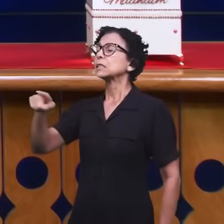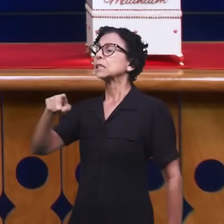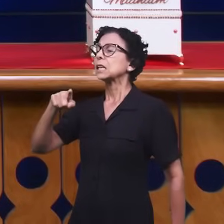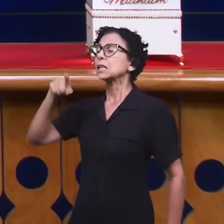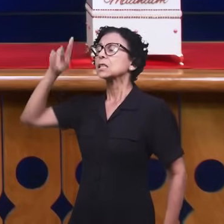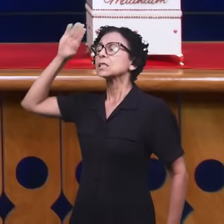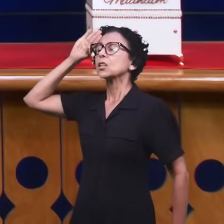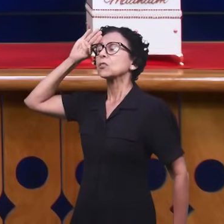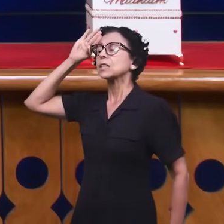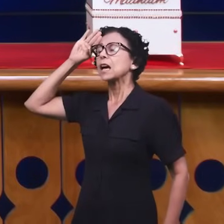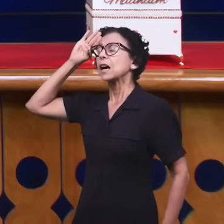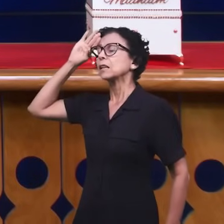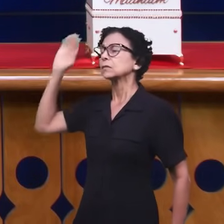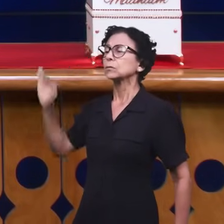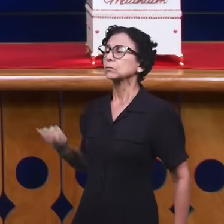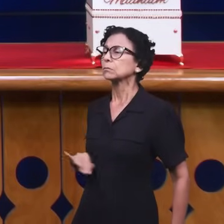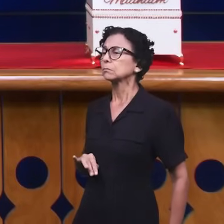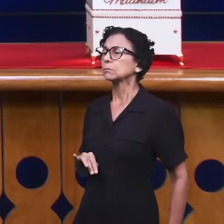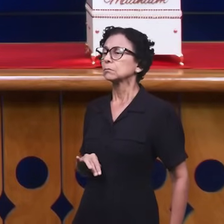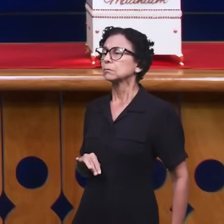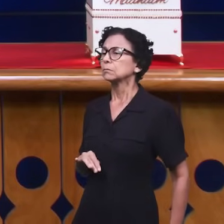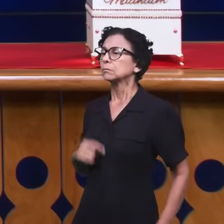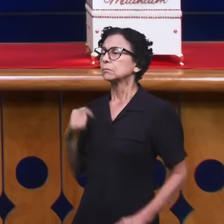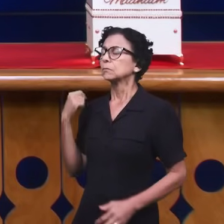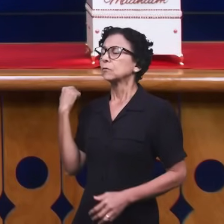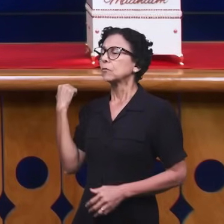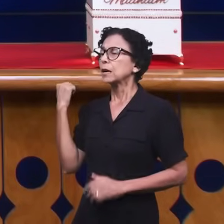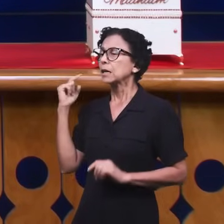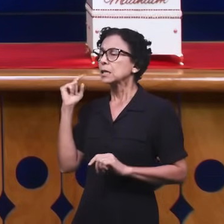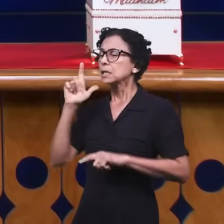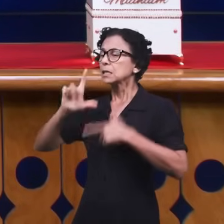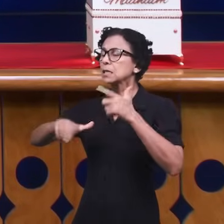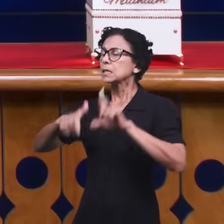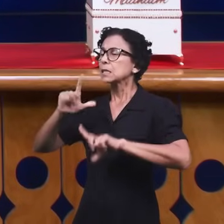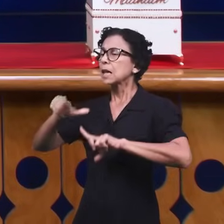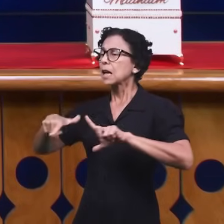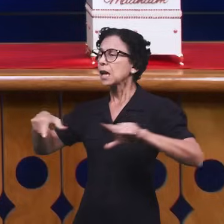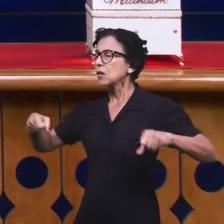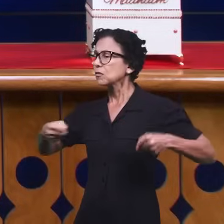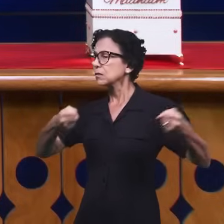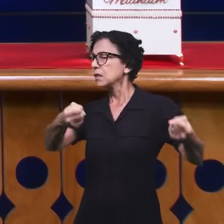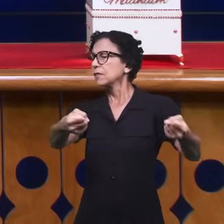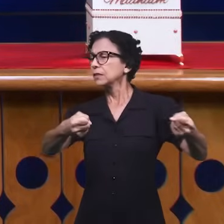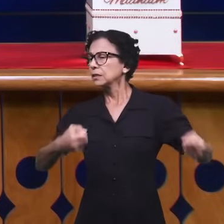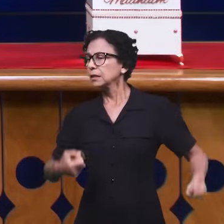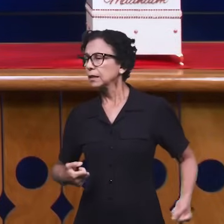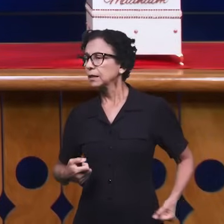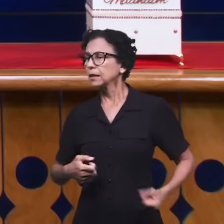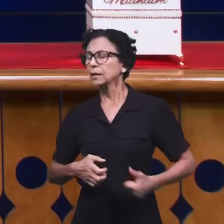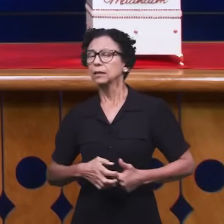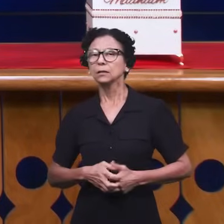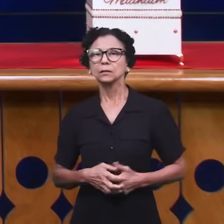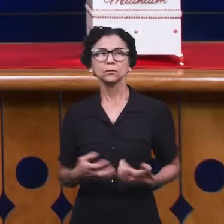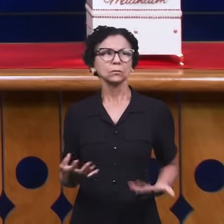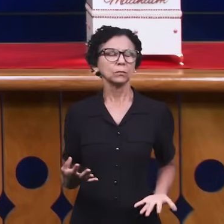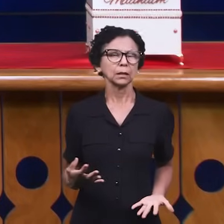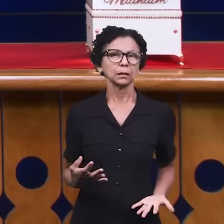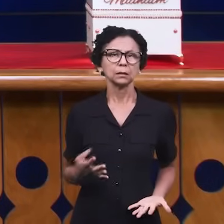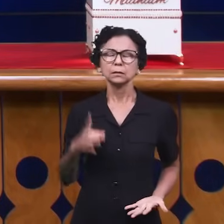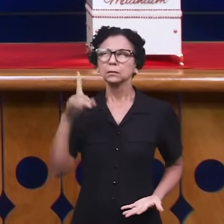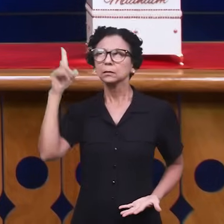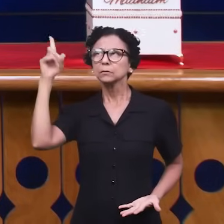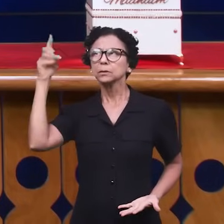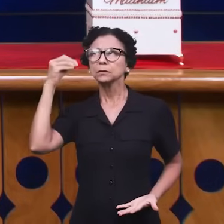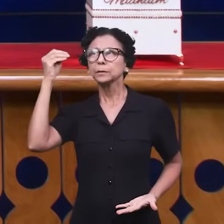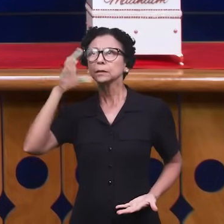não aceitou que a experiência que ele tem com Deus, que ele tinha com Deus, ele não poderia aceitar uma